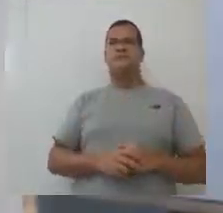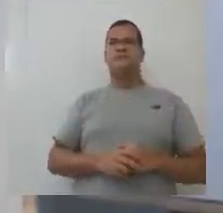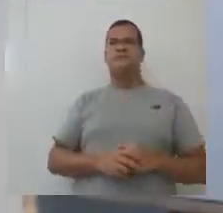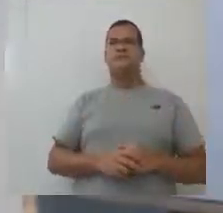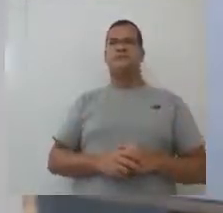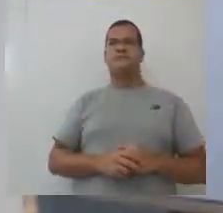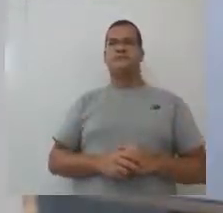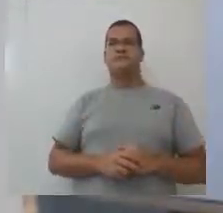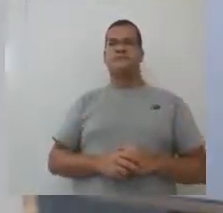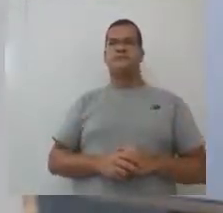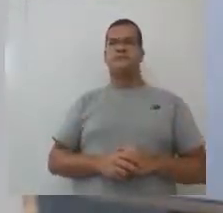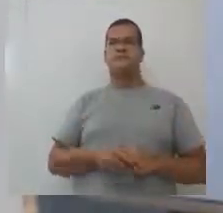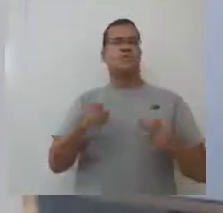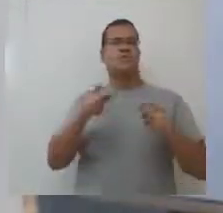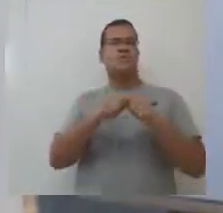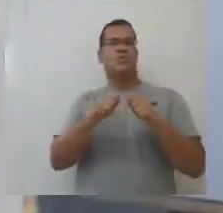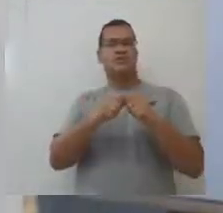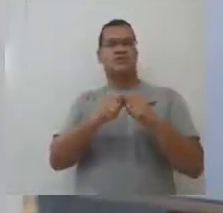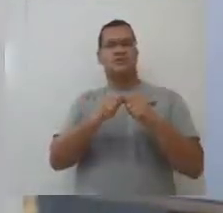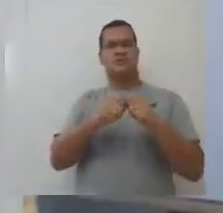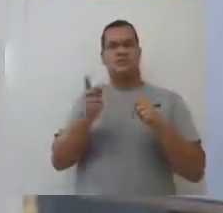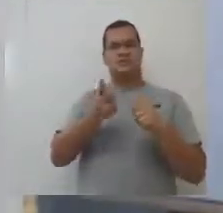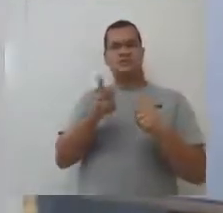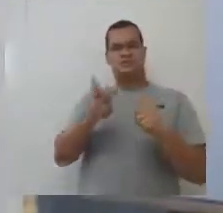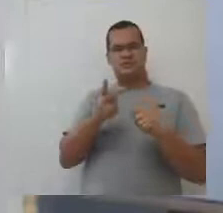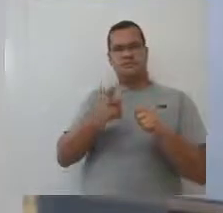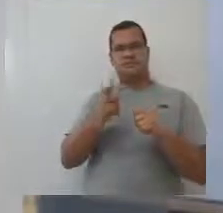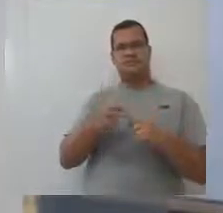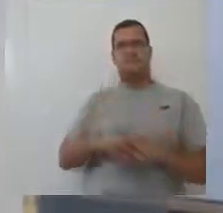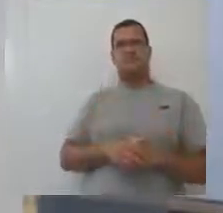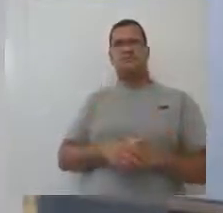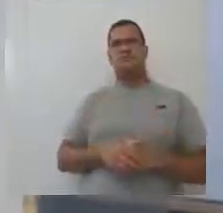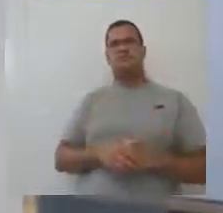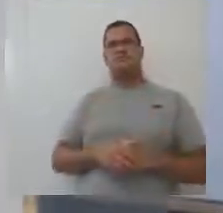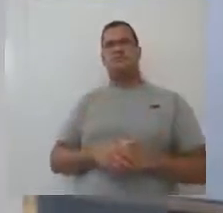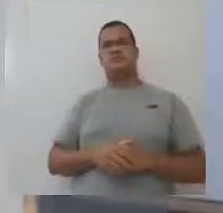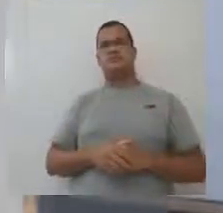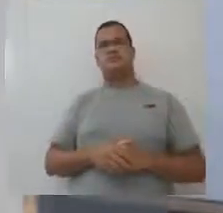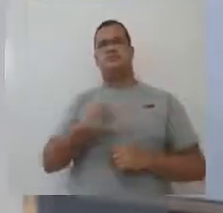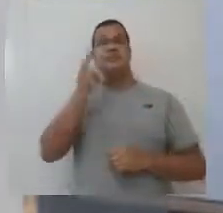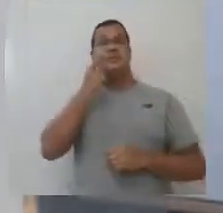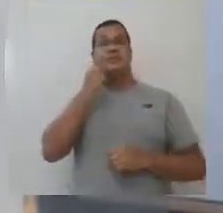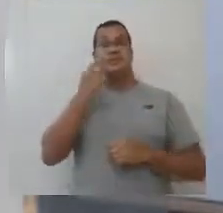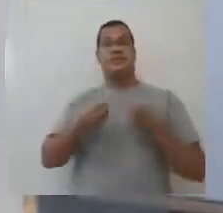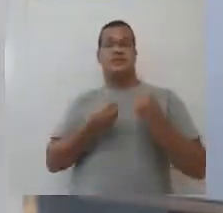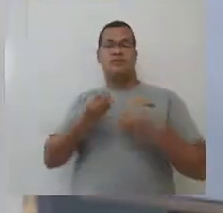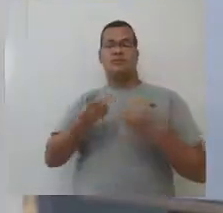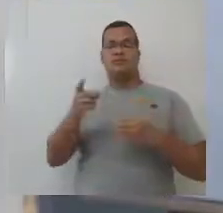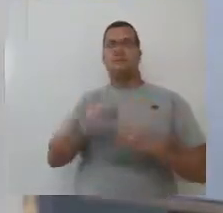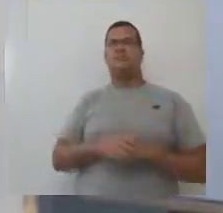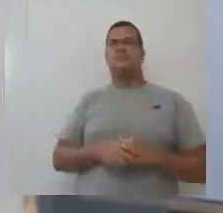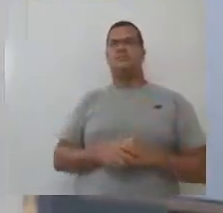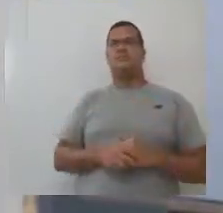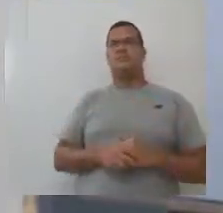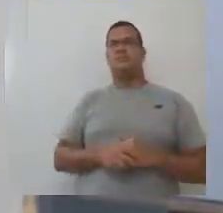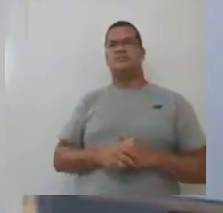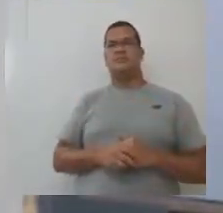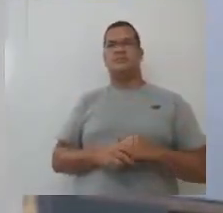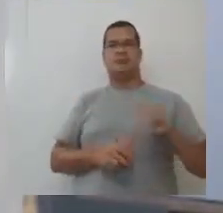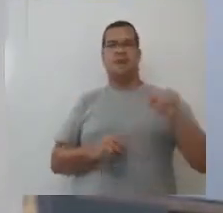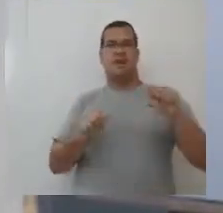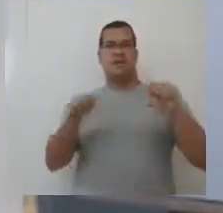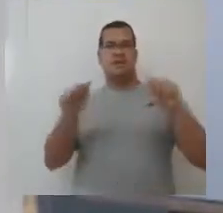Quando eu faço esse cruzamento, azinho com azinho, vai dar o quê? Ei, monstrinho, olha pra cá. Azão com azão vai